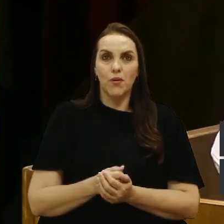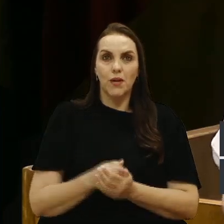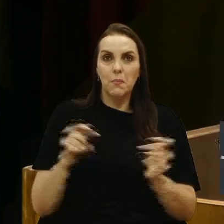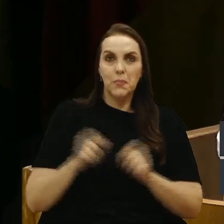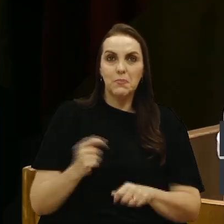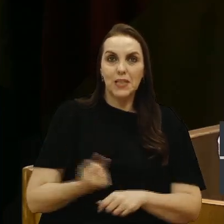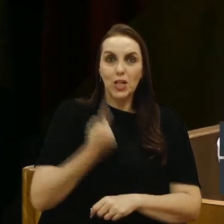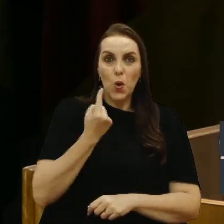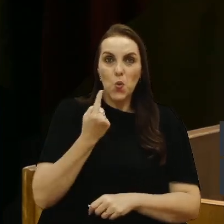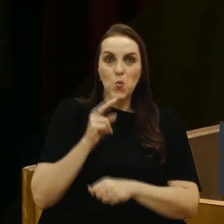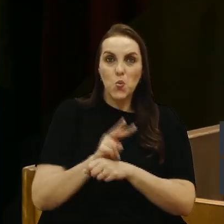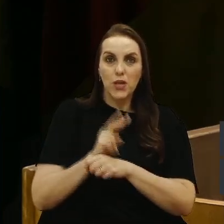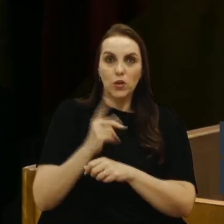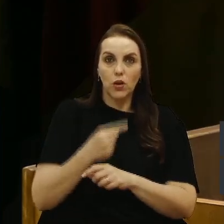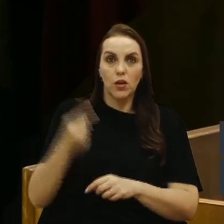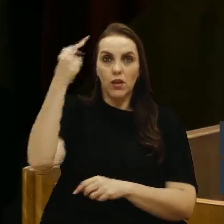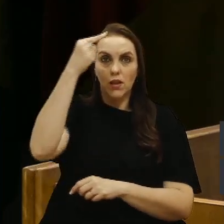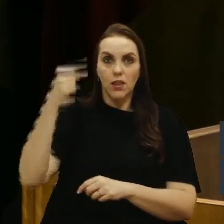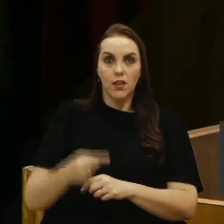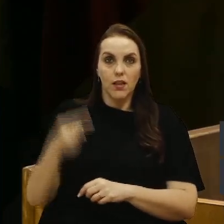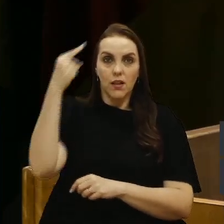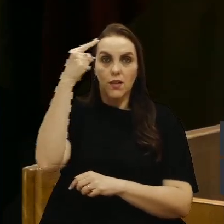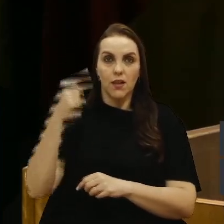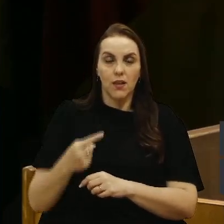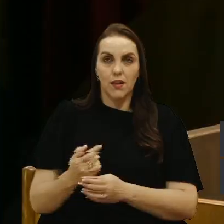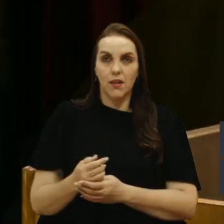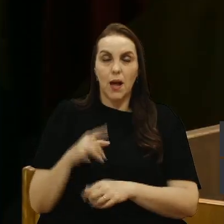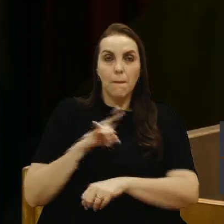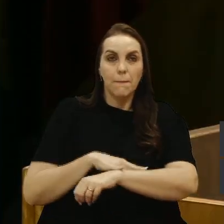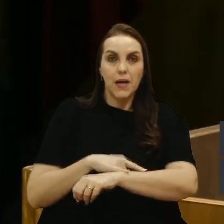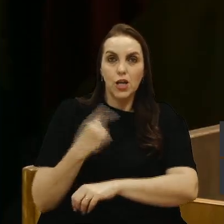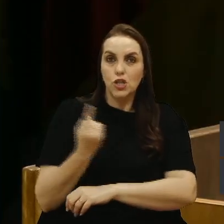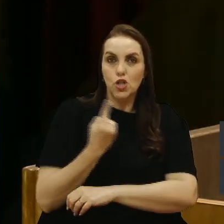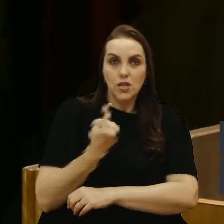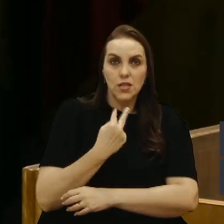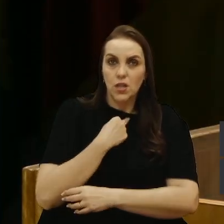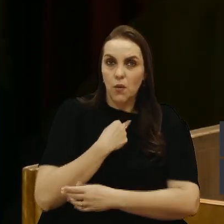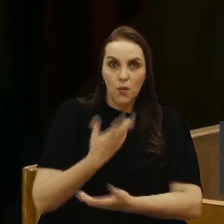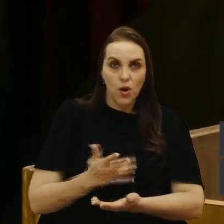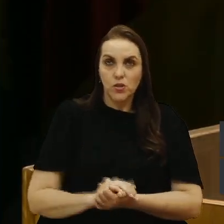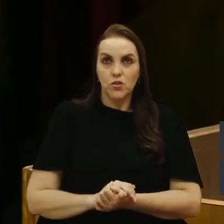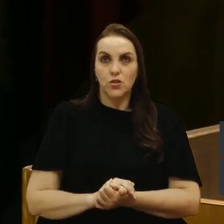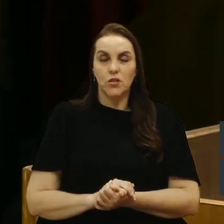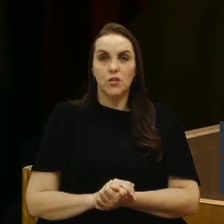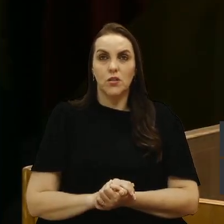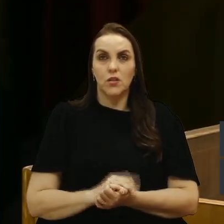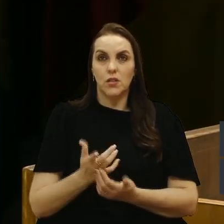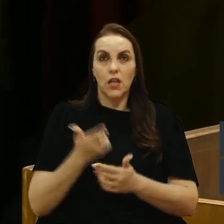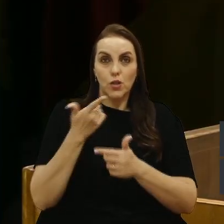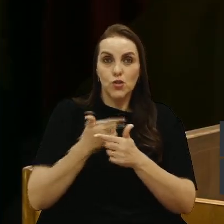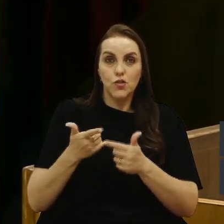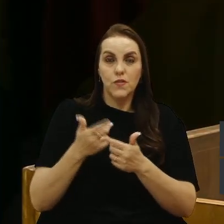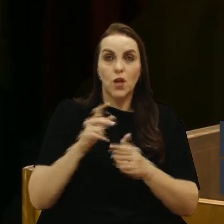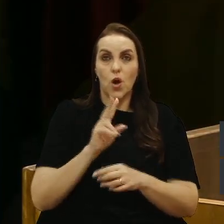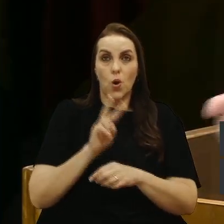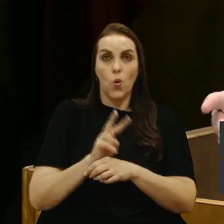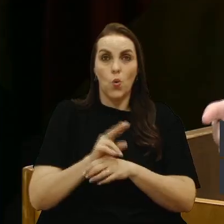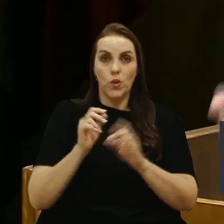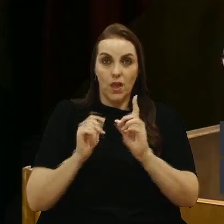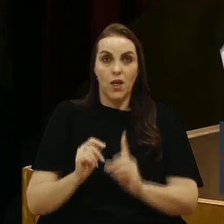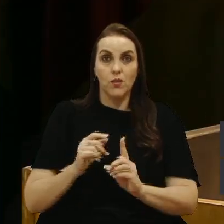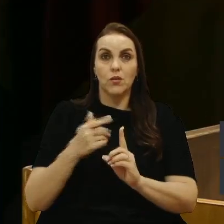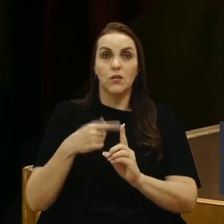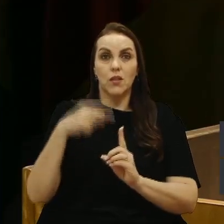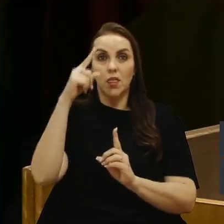de atender ambos? Se ambos não podem ir ao banheiro sozinhos, vereador Lucas, eles podem ter a divisão do cuidador, vereadora Daiane,